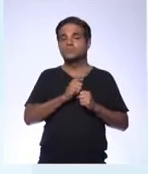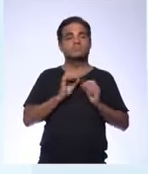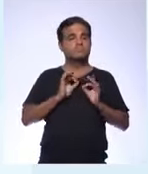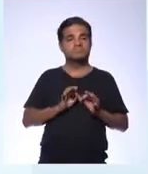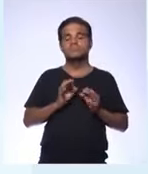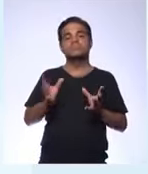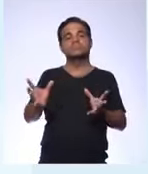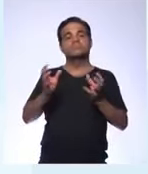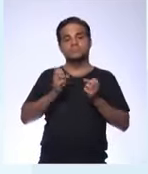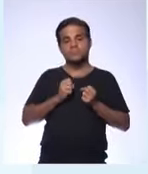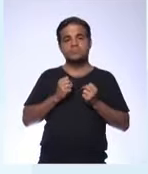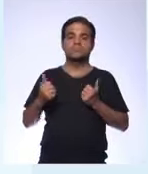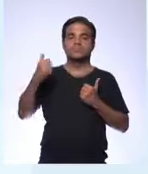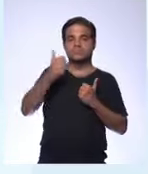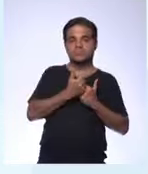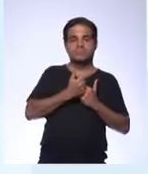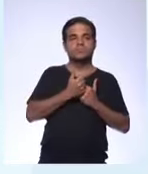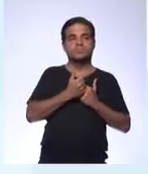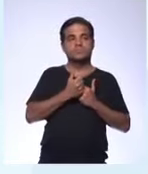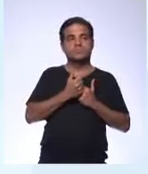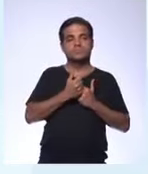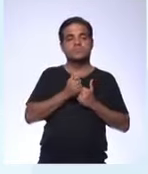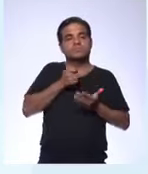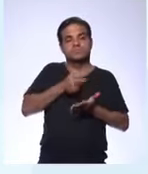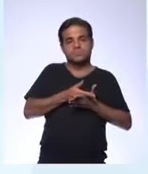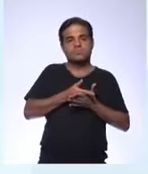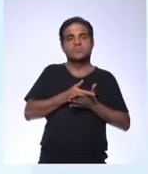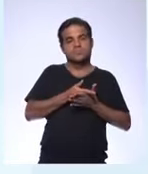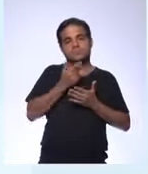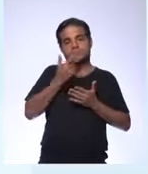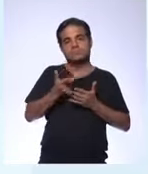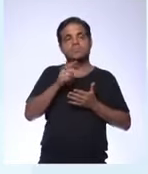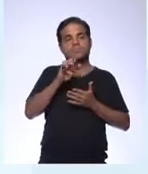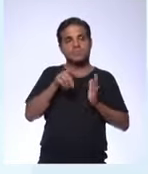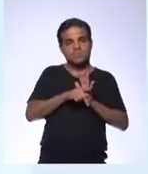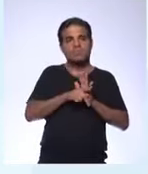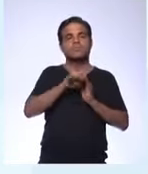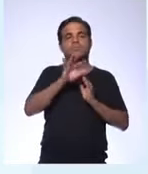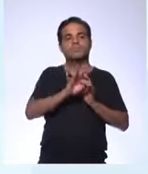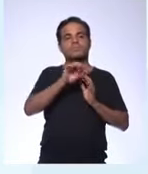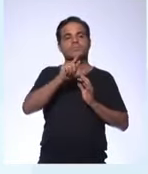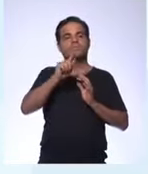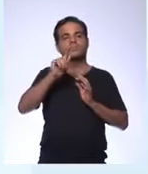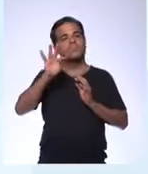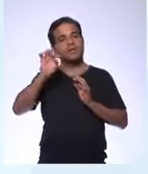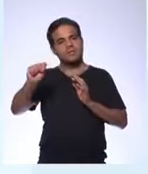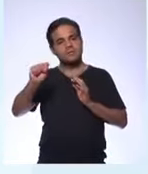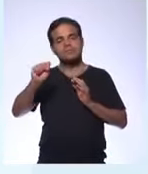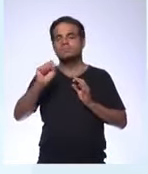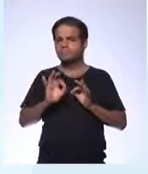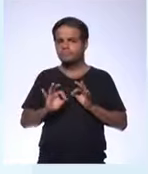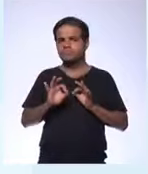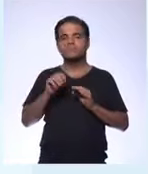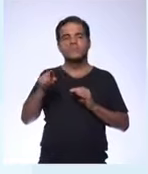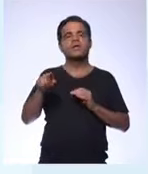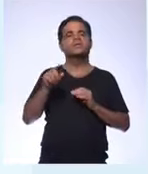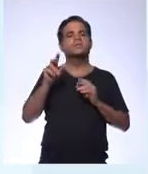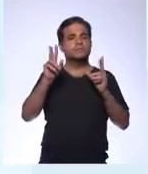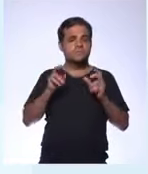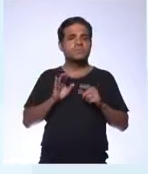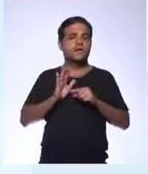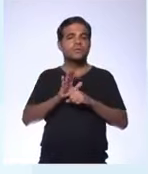eles vão ser compensados com uma indenização, vamos dizer assim, que é o próprio FGTS. Estas